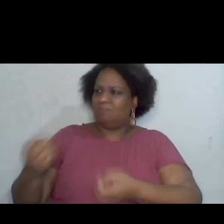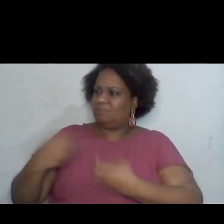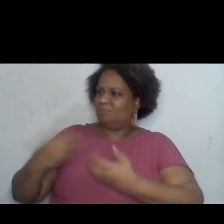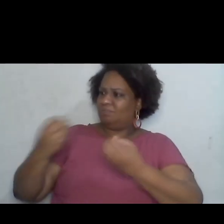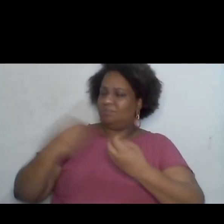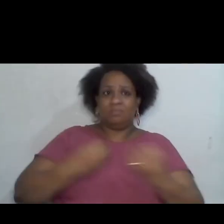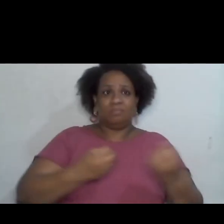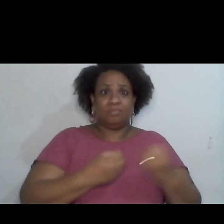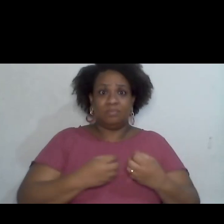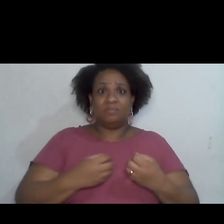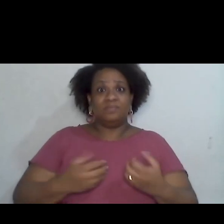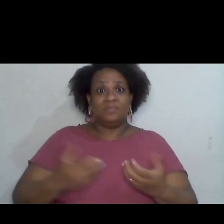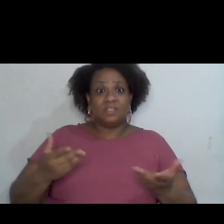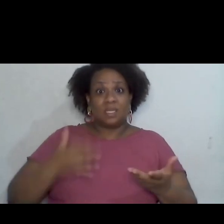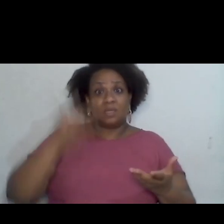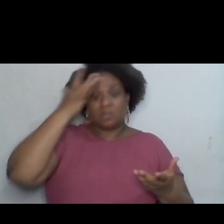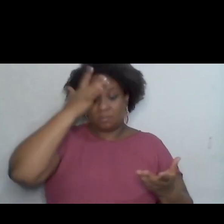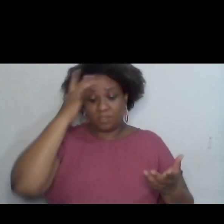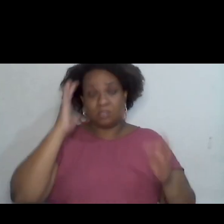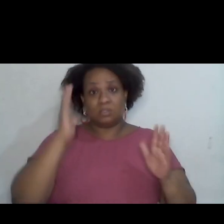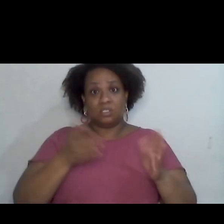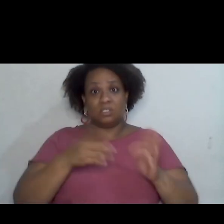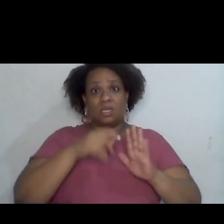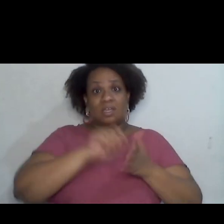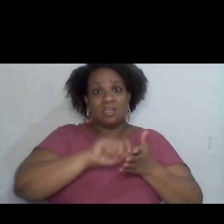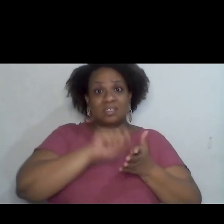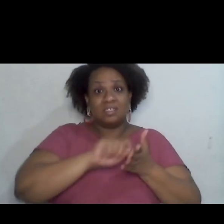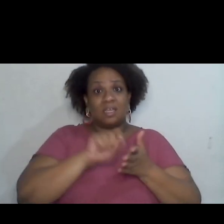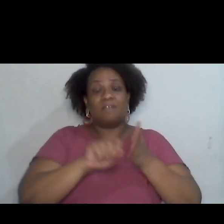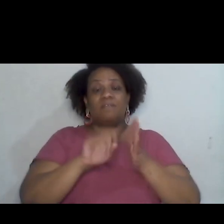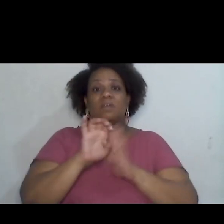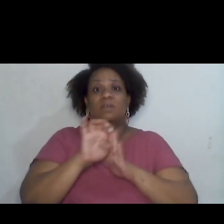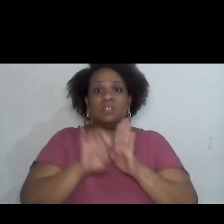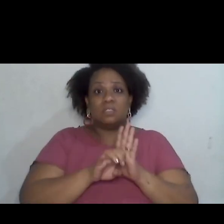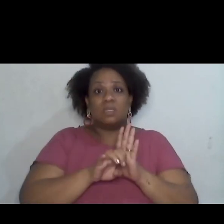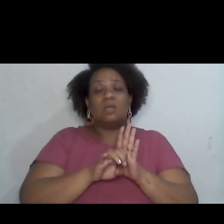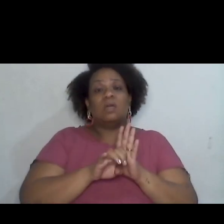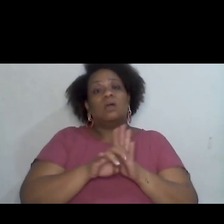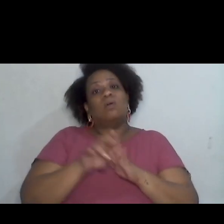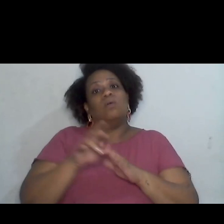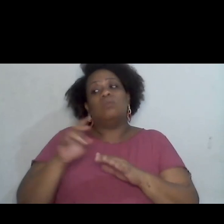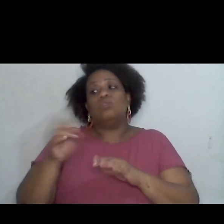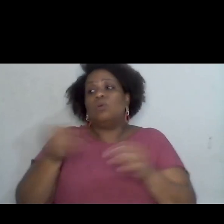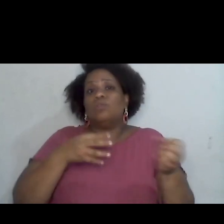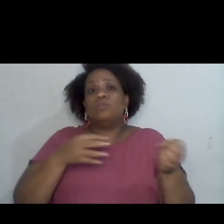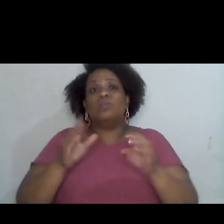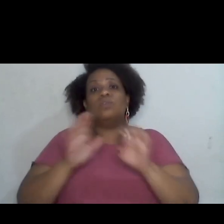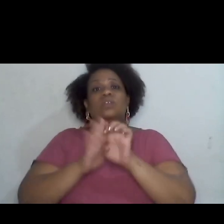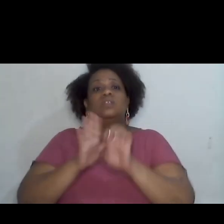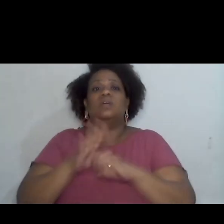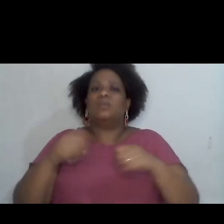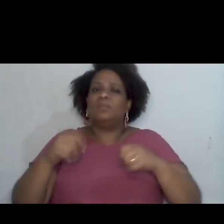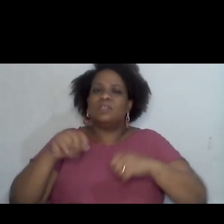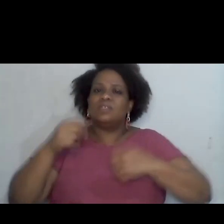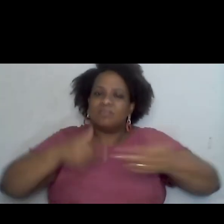gente formada para escrever edital, para entrar na Paulo Gustavo, para entrar na Lab 2, para entrar nos outros editais, porque a gente precisa que essa roda gire.